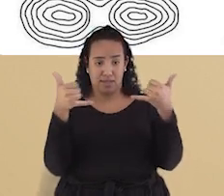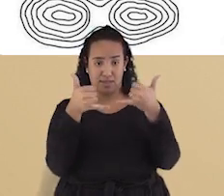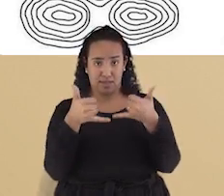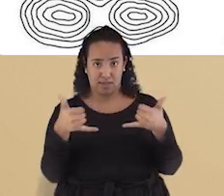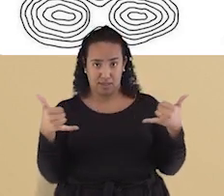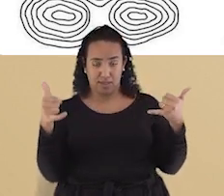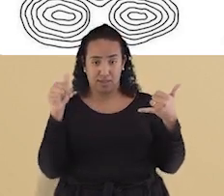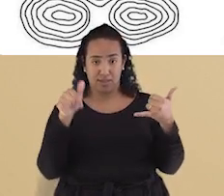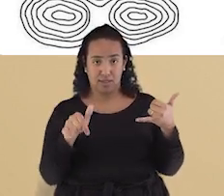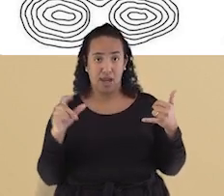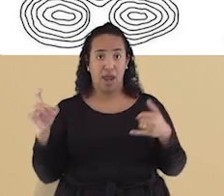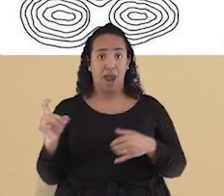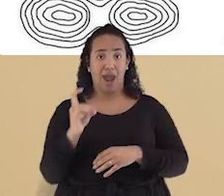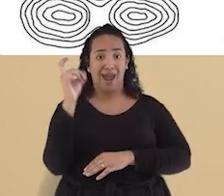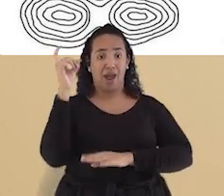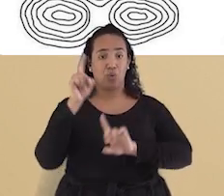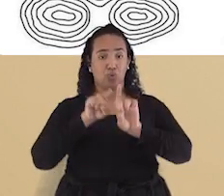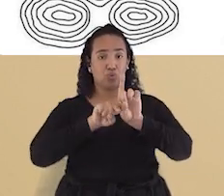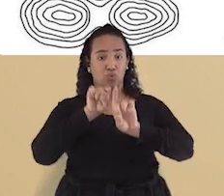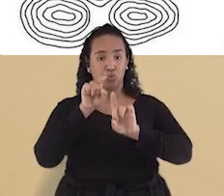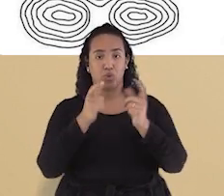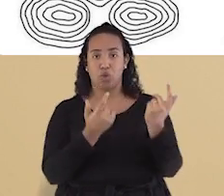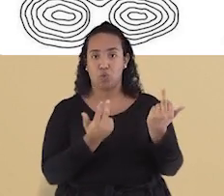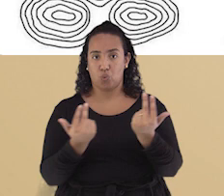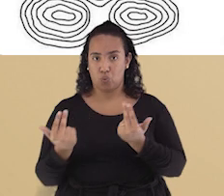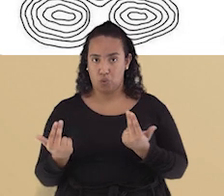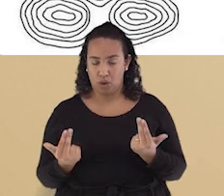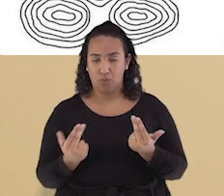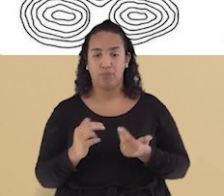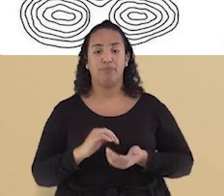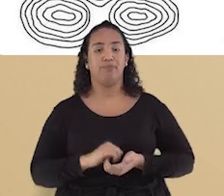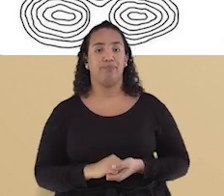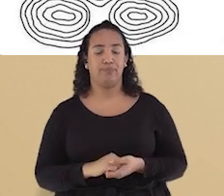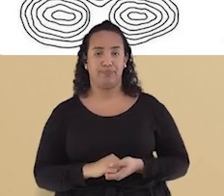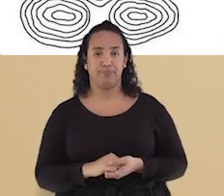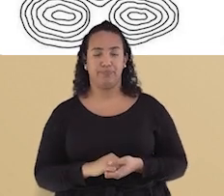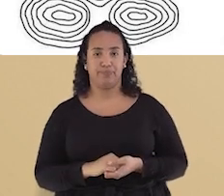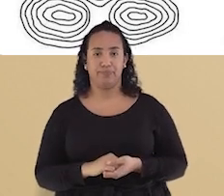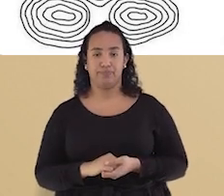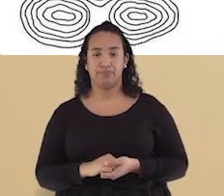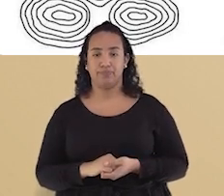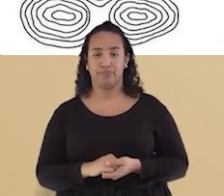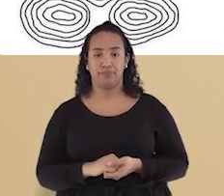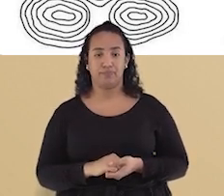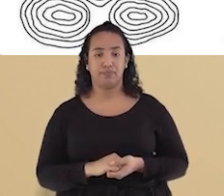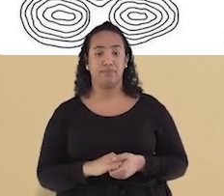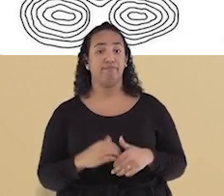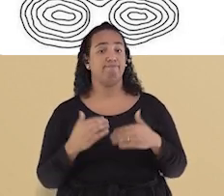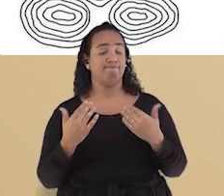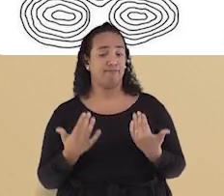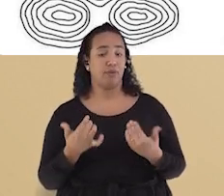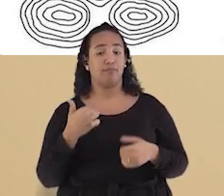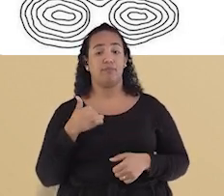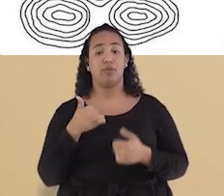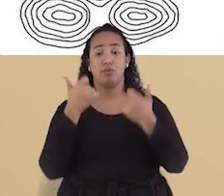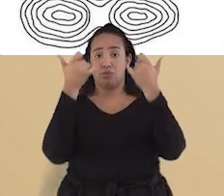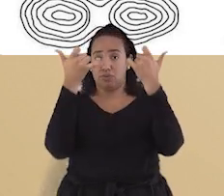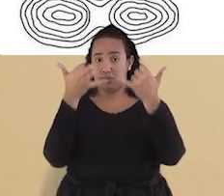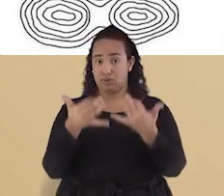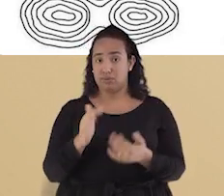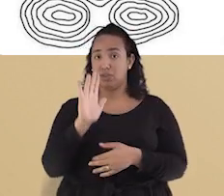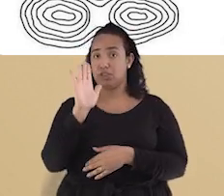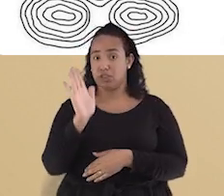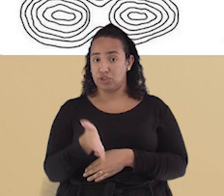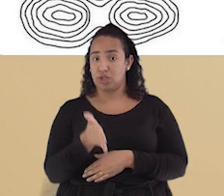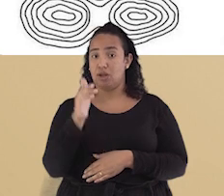mesma altitude. Elas também são chamadas de curvas altimétricas, pois, como eu já disse,